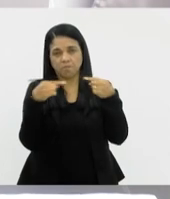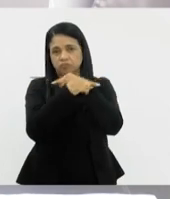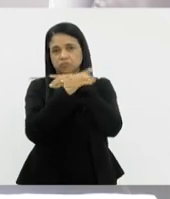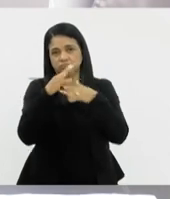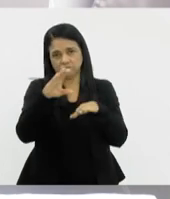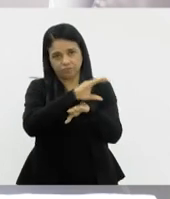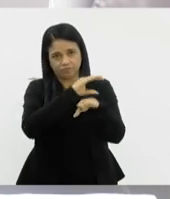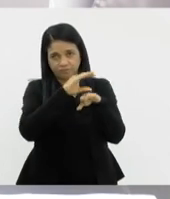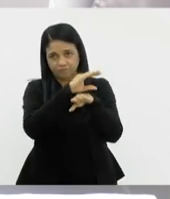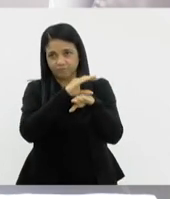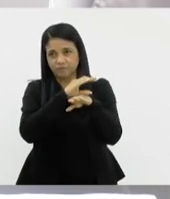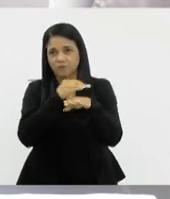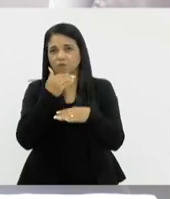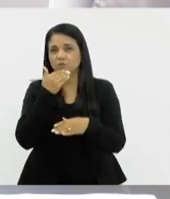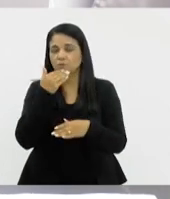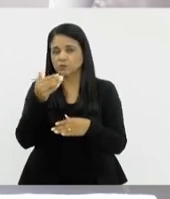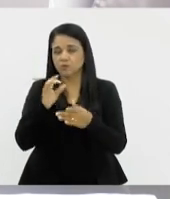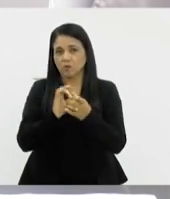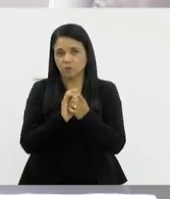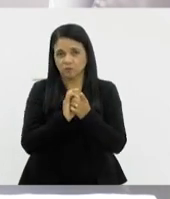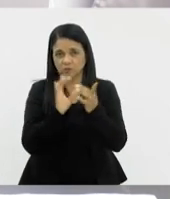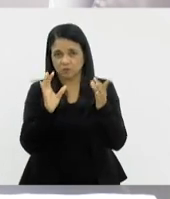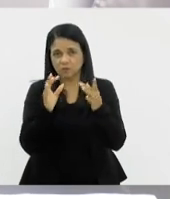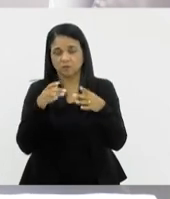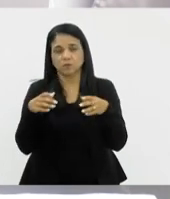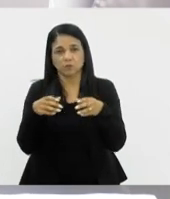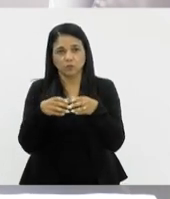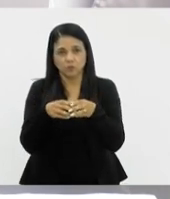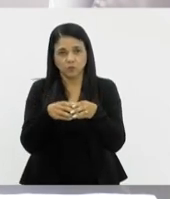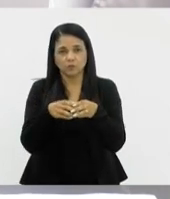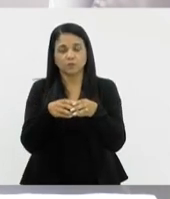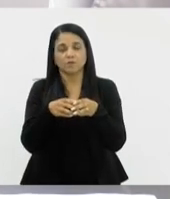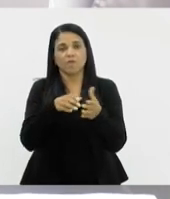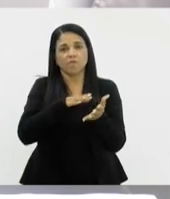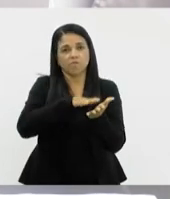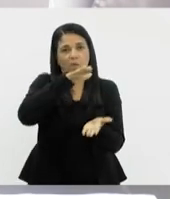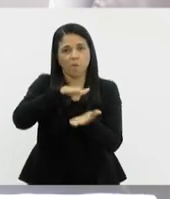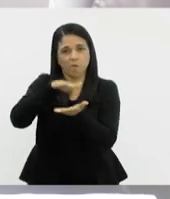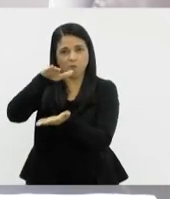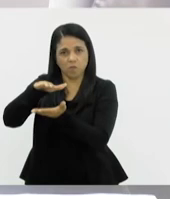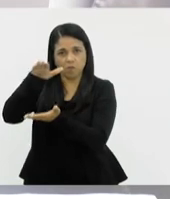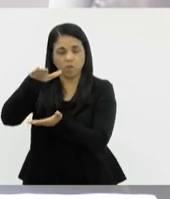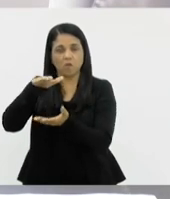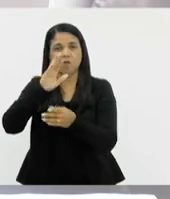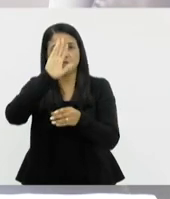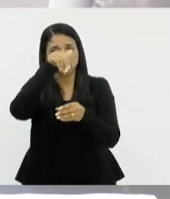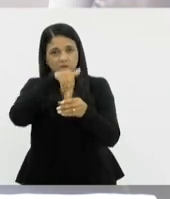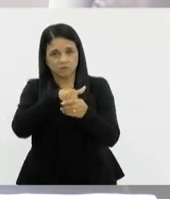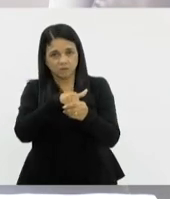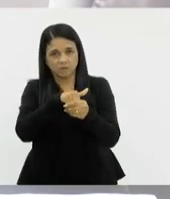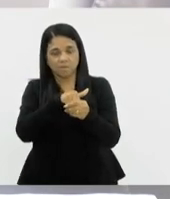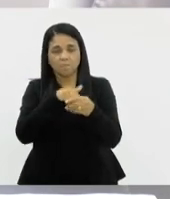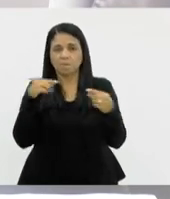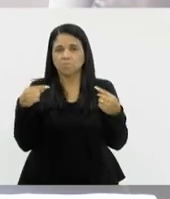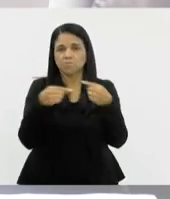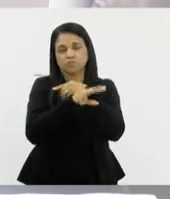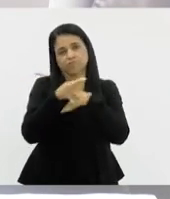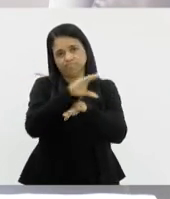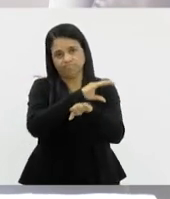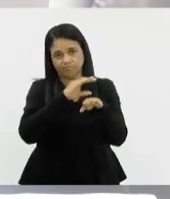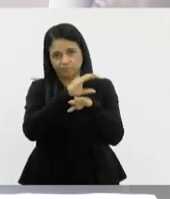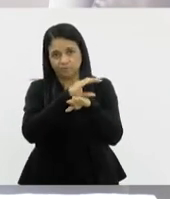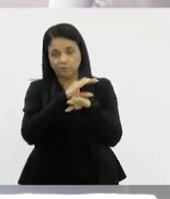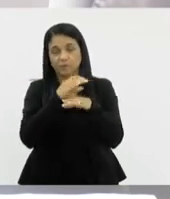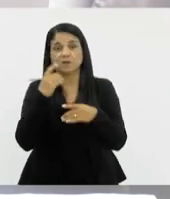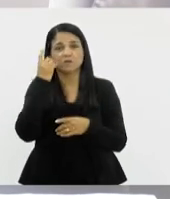vou pedir autorização do colegiado para votação em bloco dos projetos cujos pareceres versem sobre inconstitucionalidade.